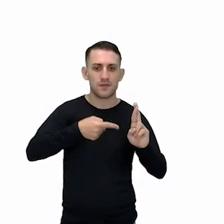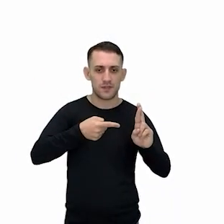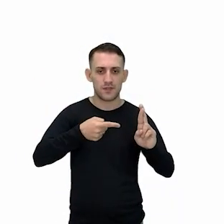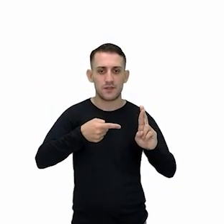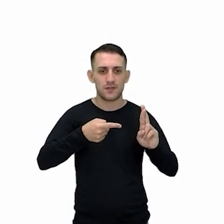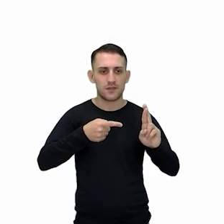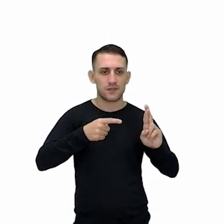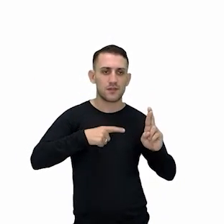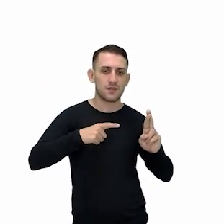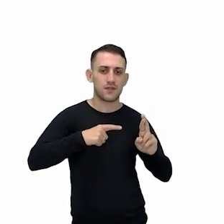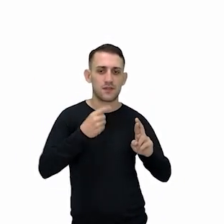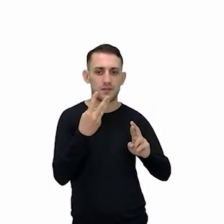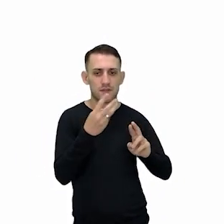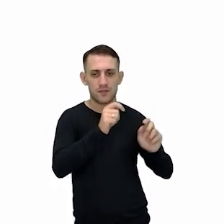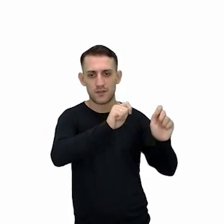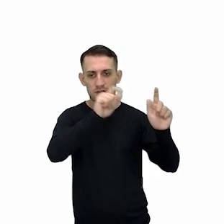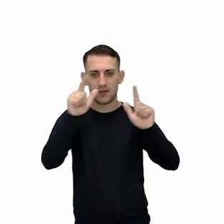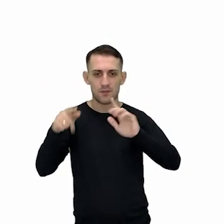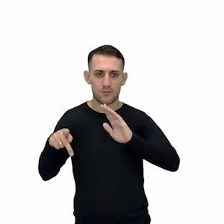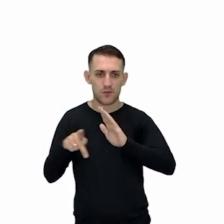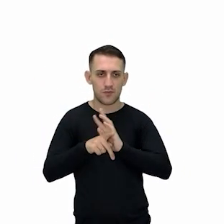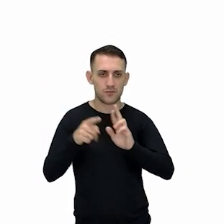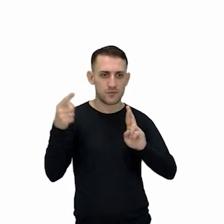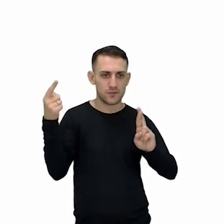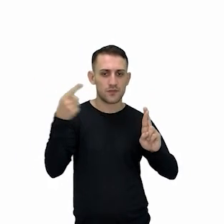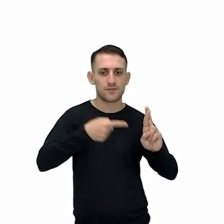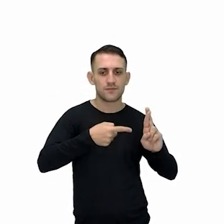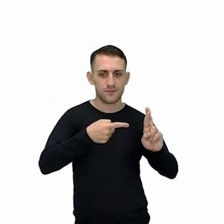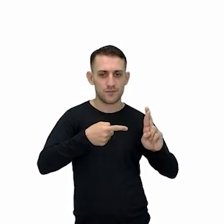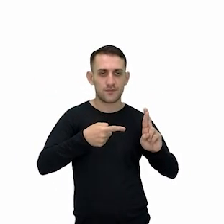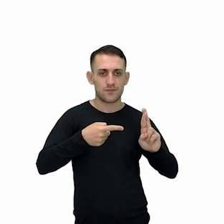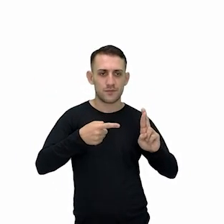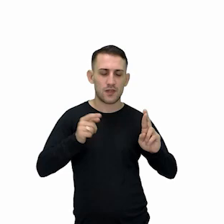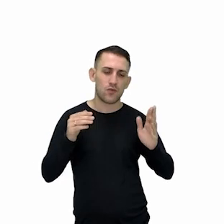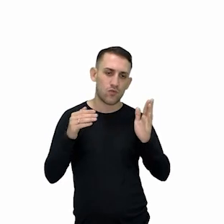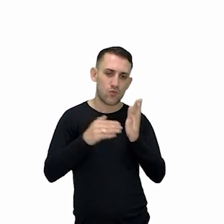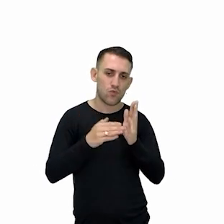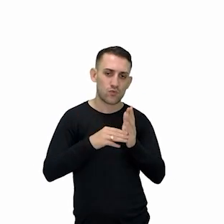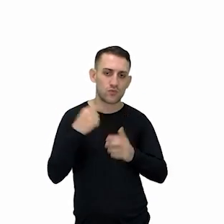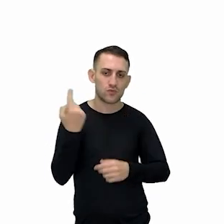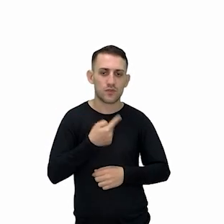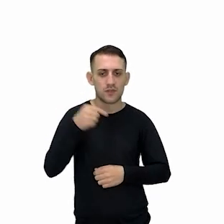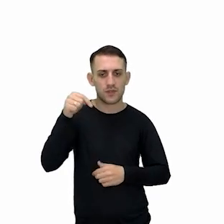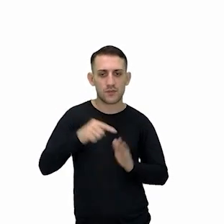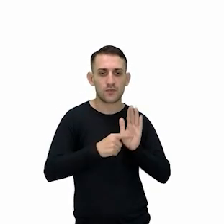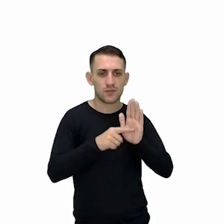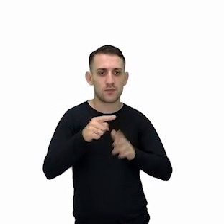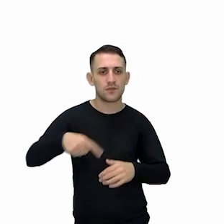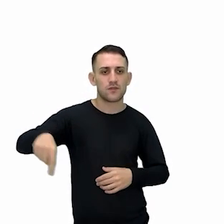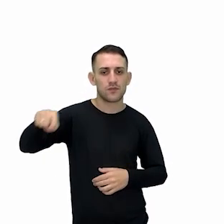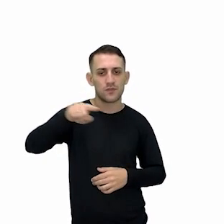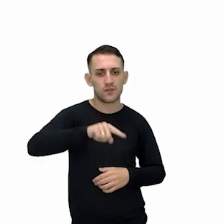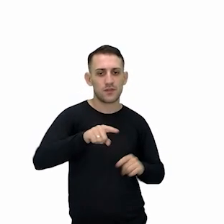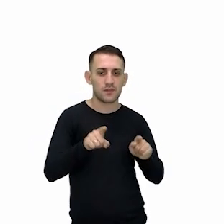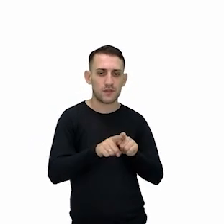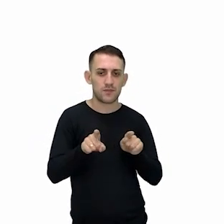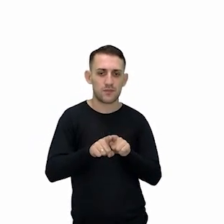são 3 slides aí de referências, né? São esses últimos slides que nós estamos passando nas